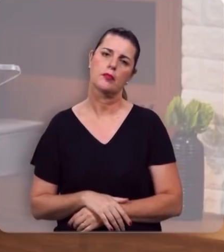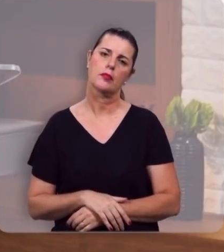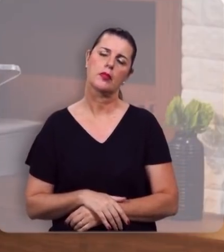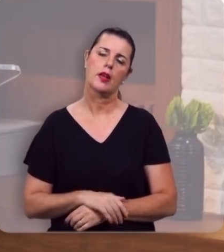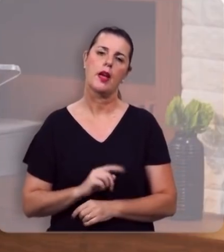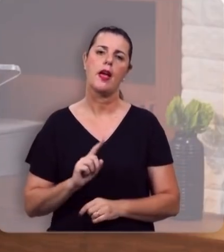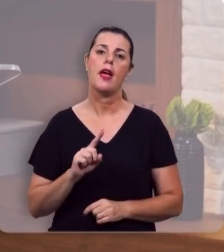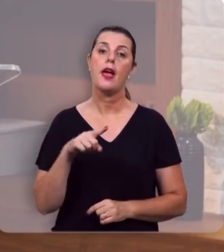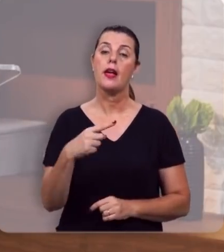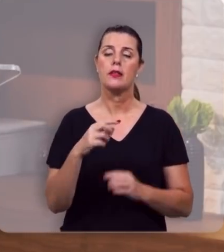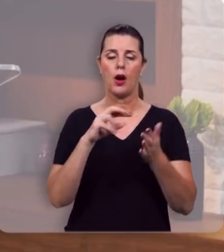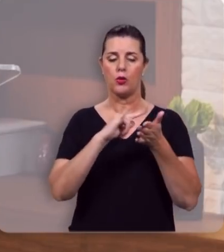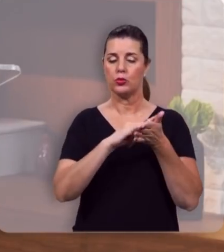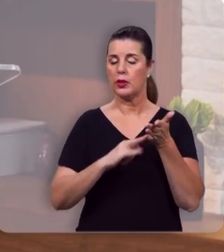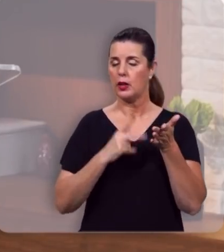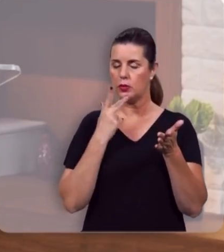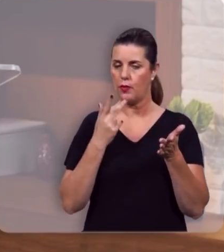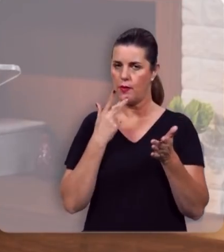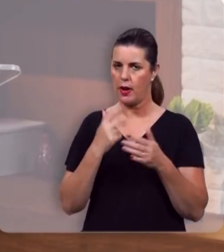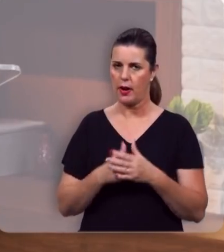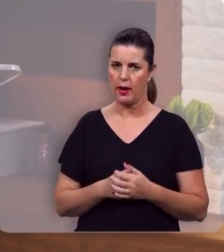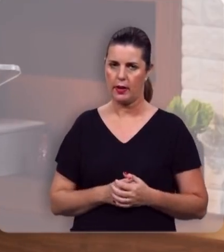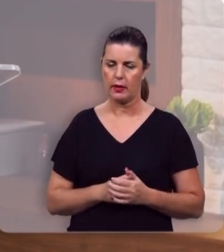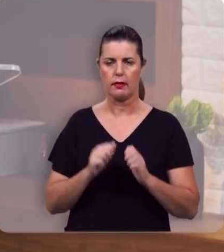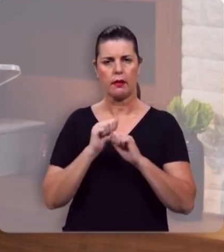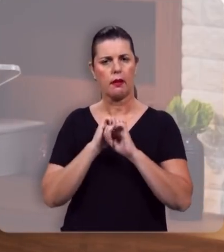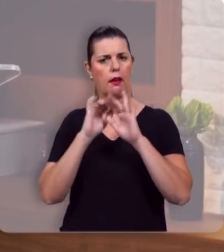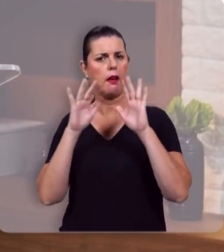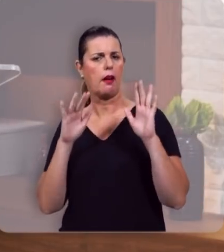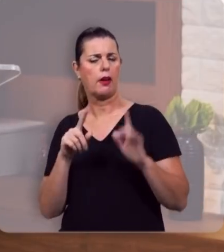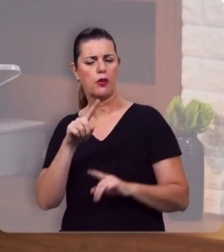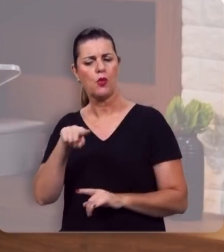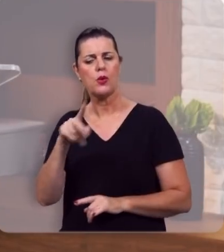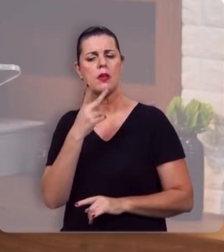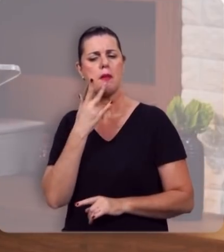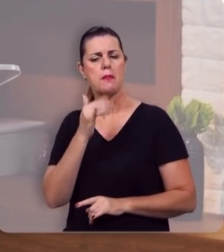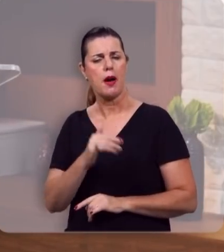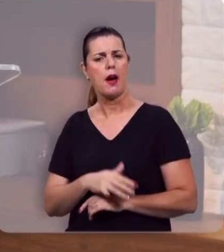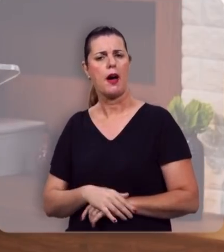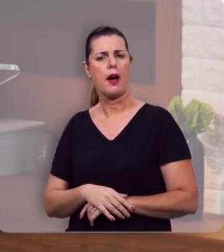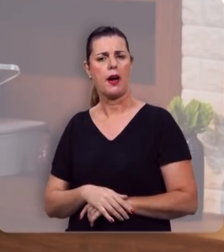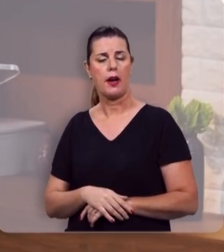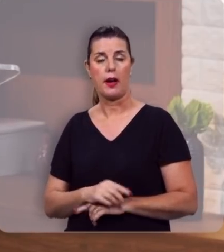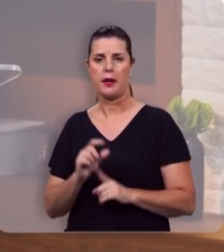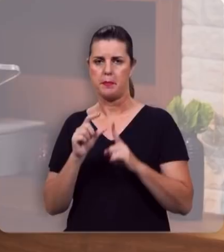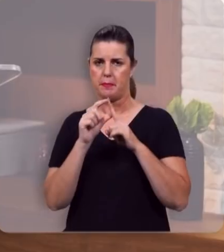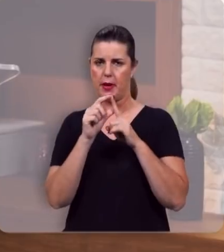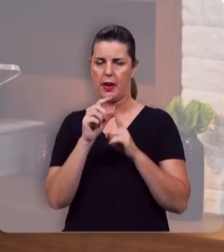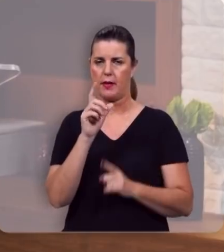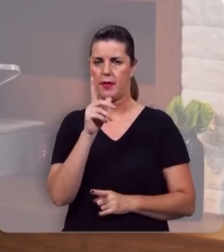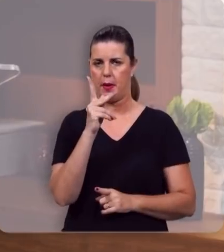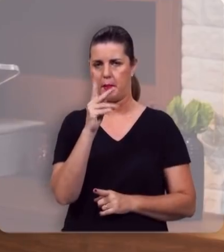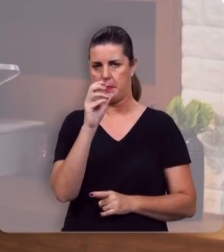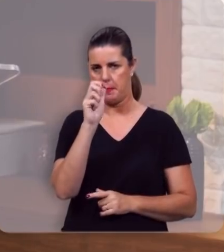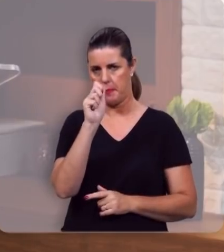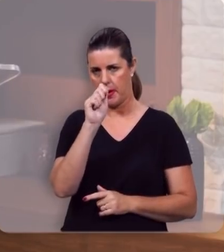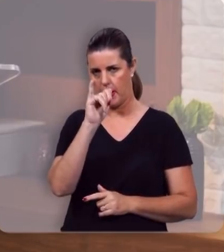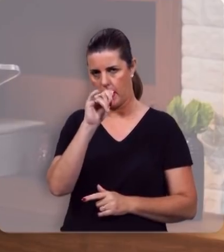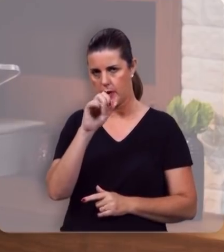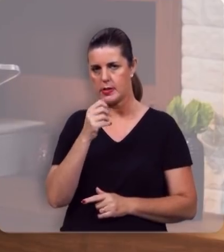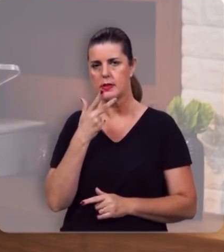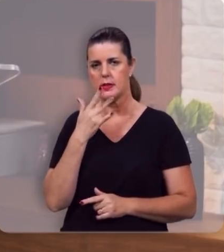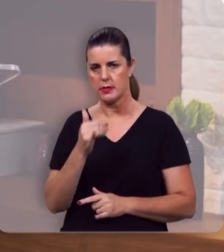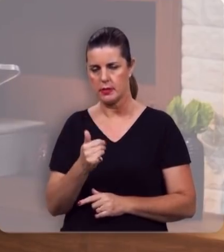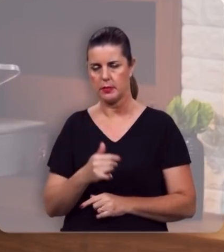E então o texto bíblico é claro: e vós, pais? E aqui a palavra pais